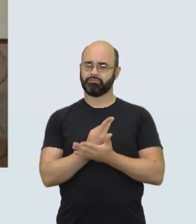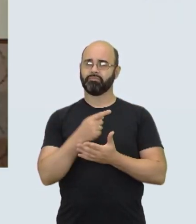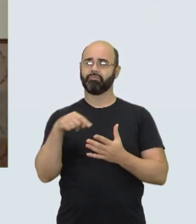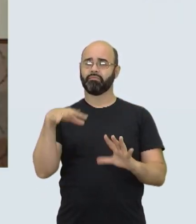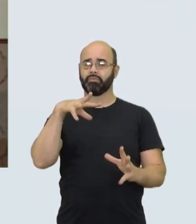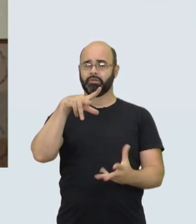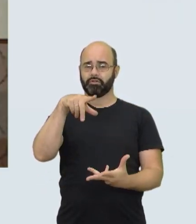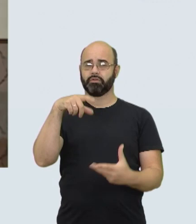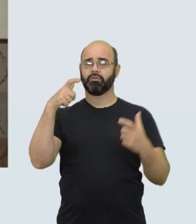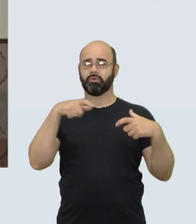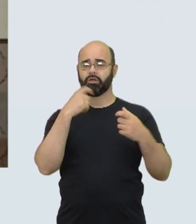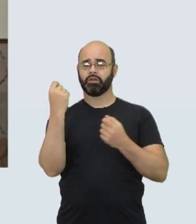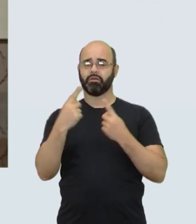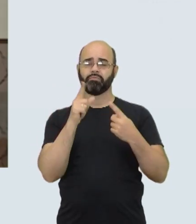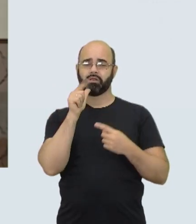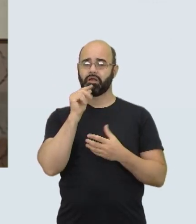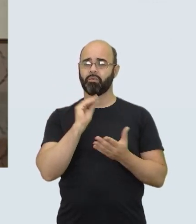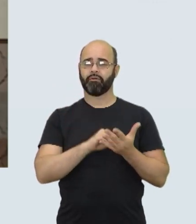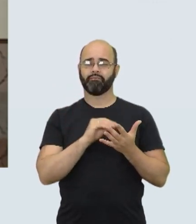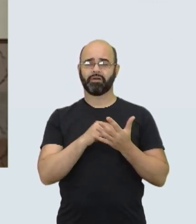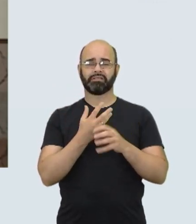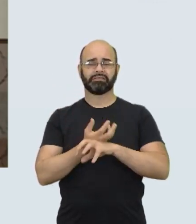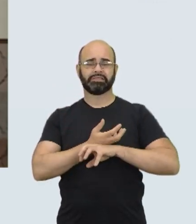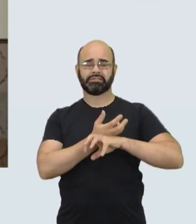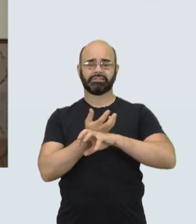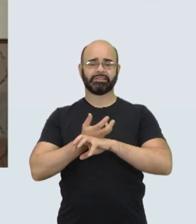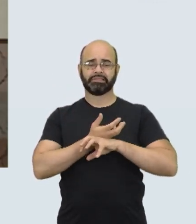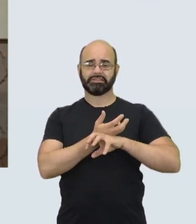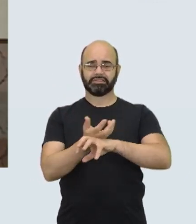com a falta de água e desertificação,